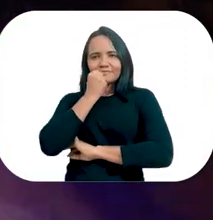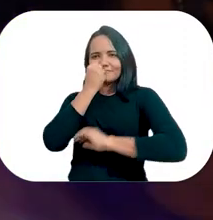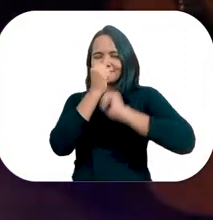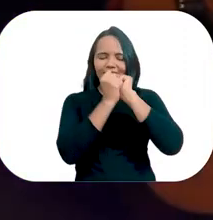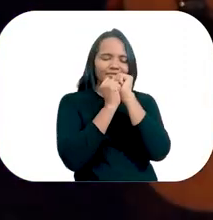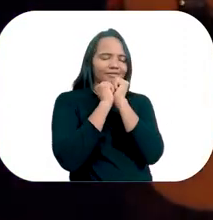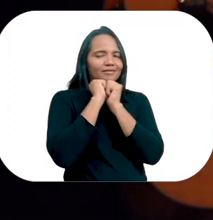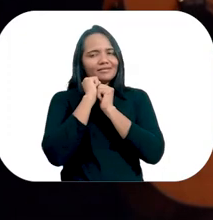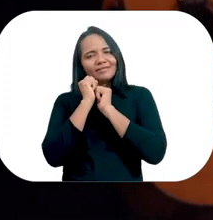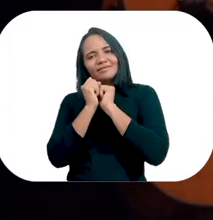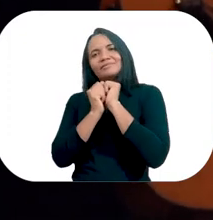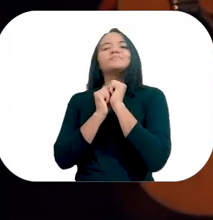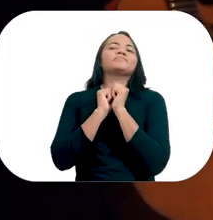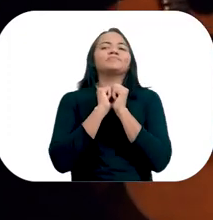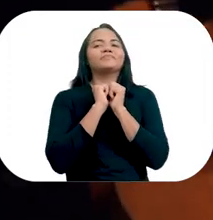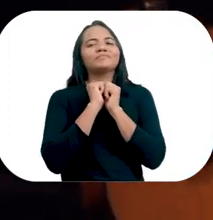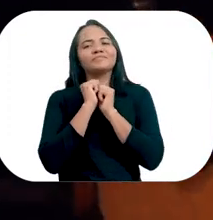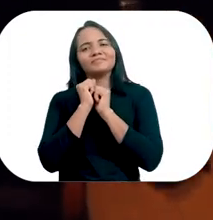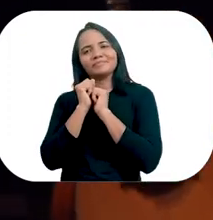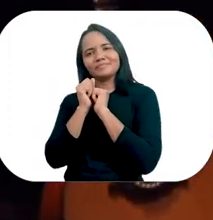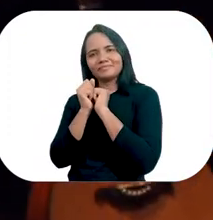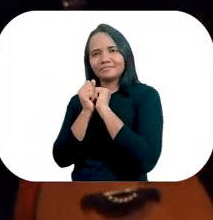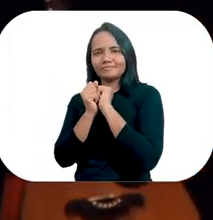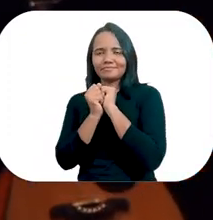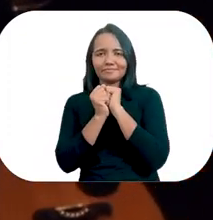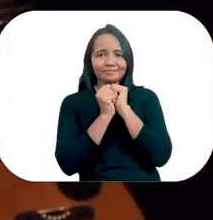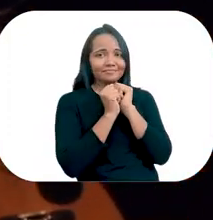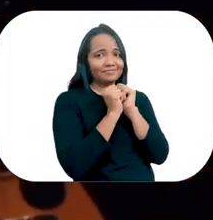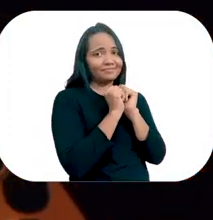seus dentes, tomando toda a sua boca.